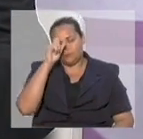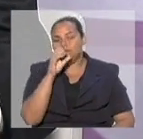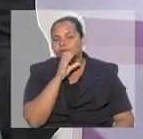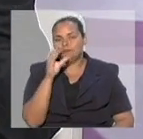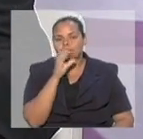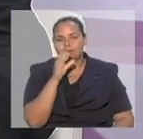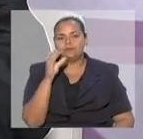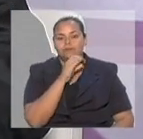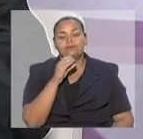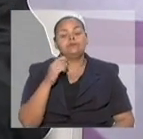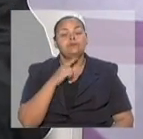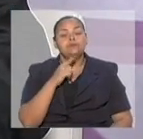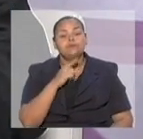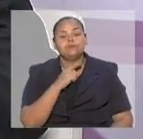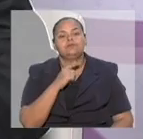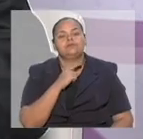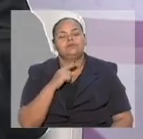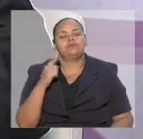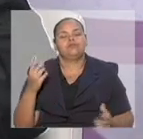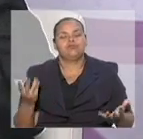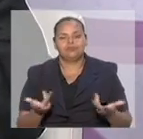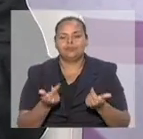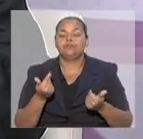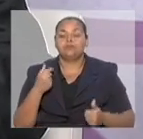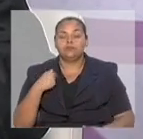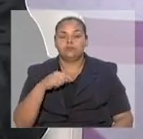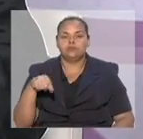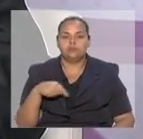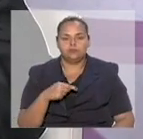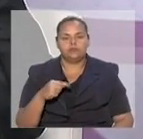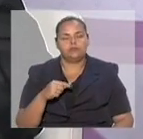tempo hábil. Capacidade a gente tem, infelizmente a gente